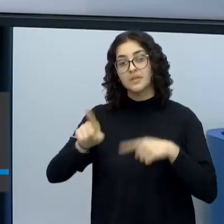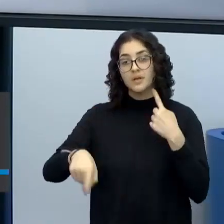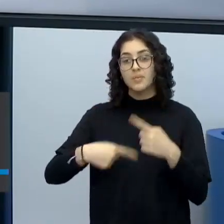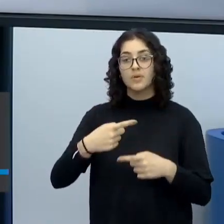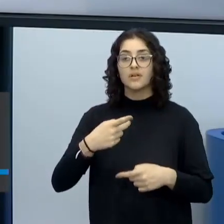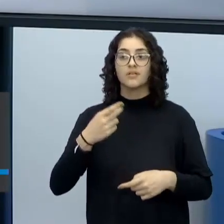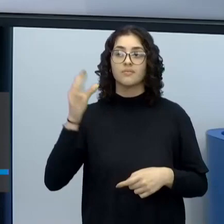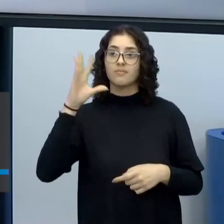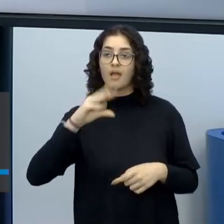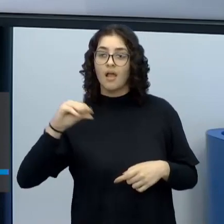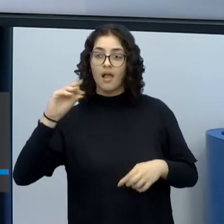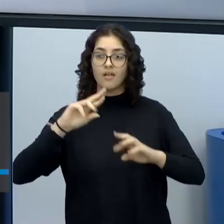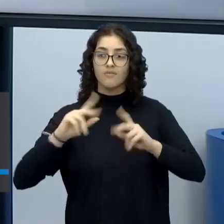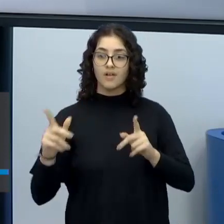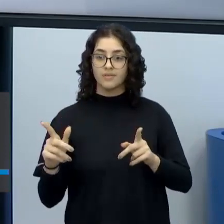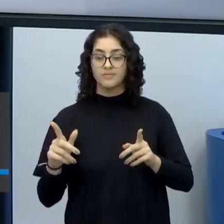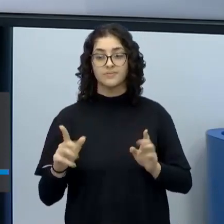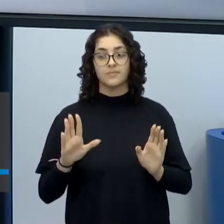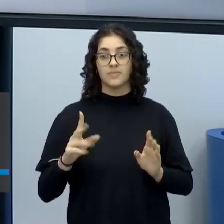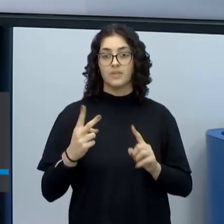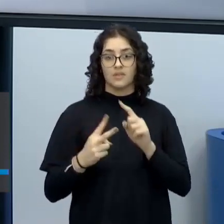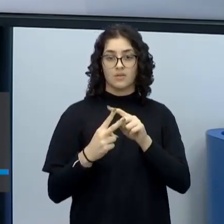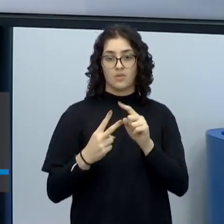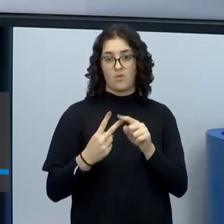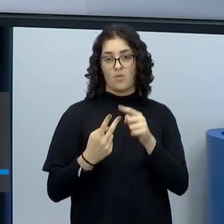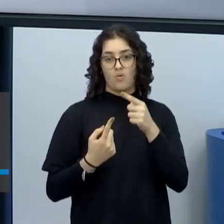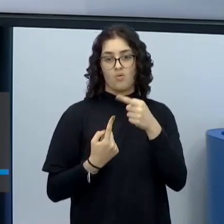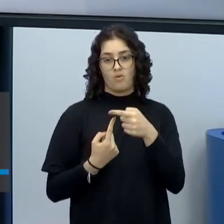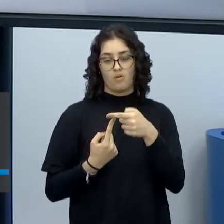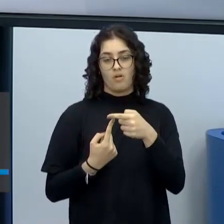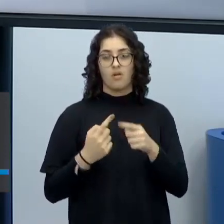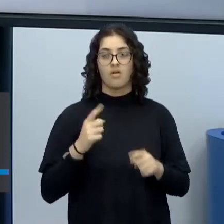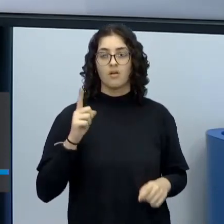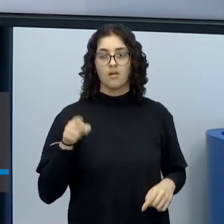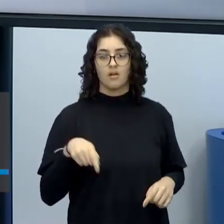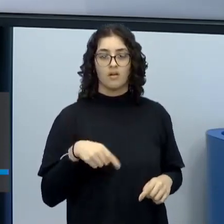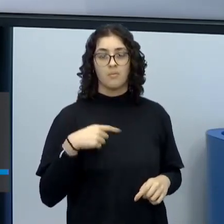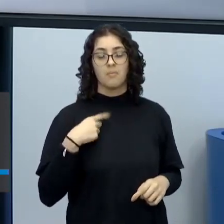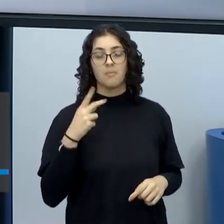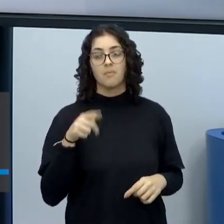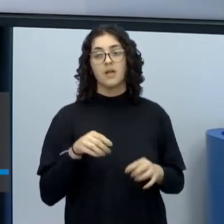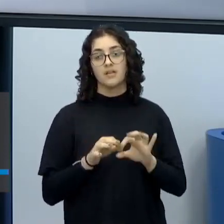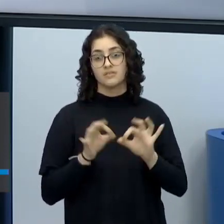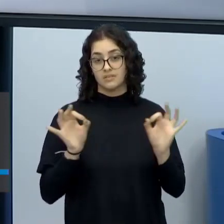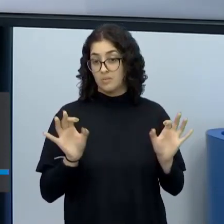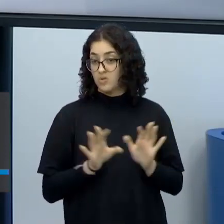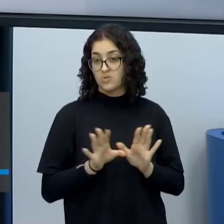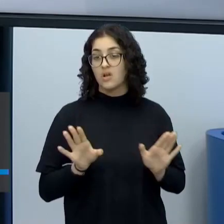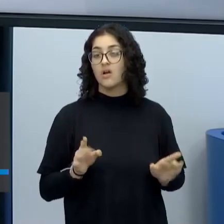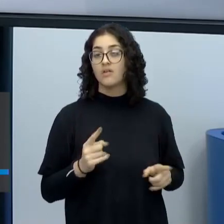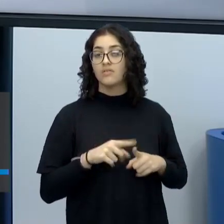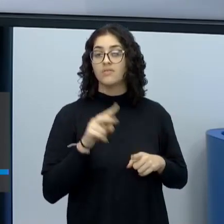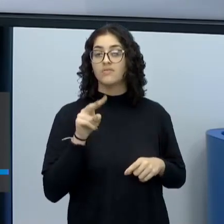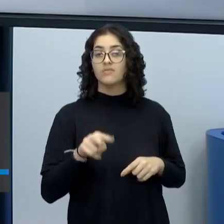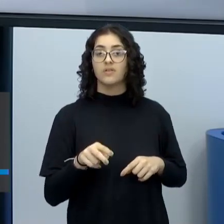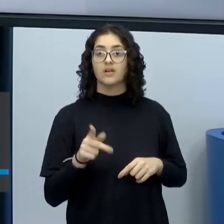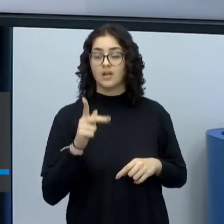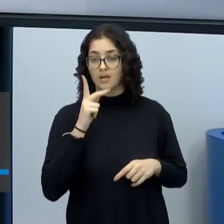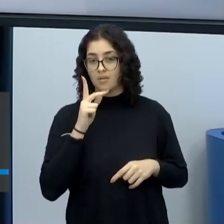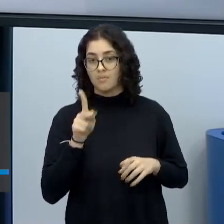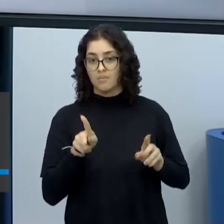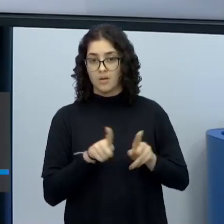quando tá falando, posições diferentes. Só tem 2 tipos, poderia pegar uma com personagem com mais, mas quis pegar uma mais simples. E você vai ver, Osmar, que a